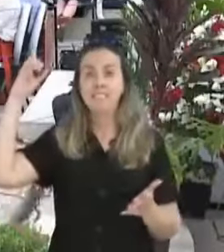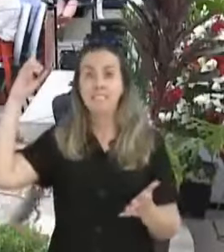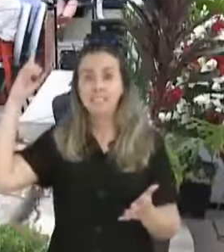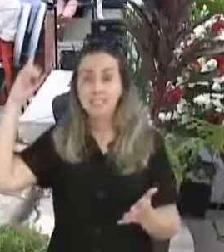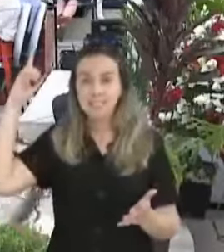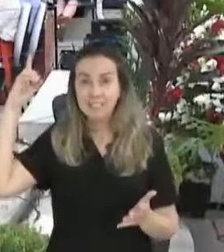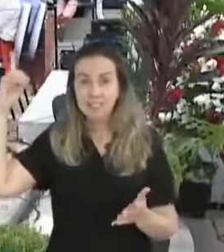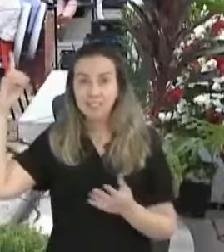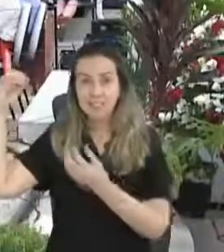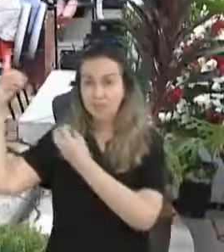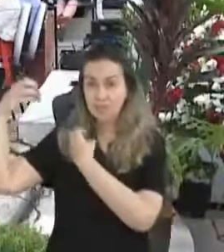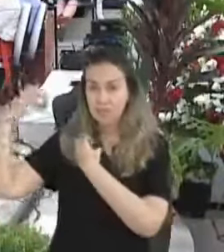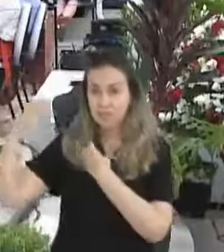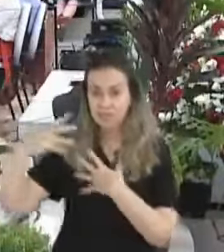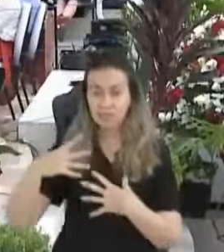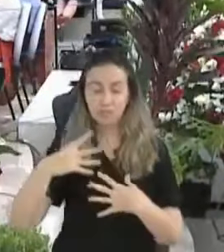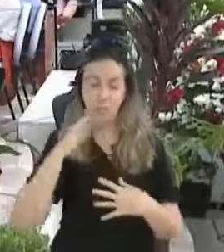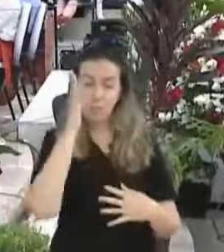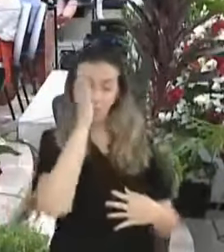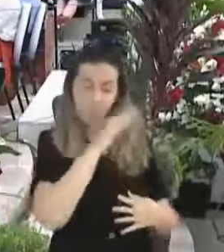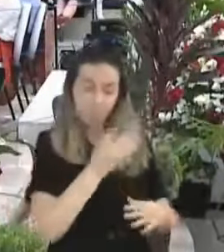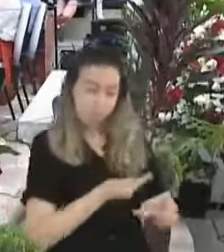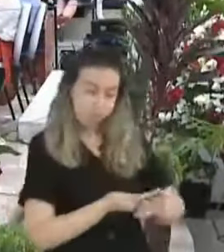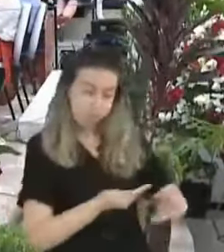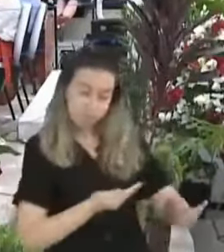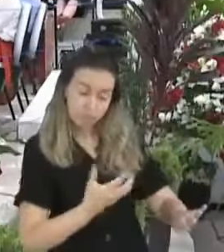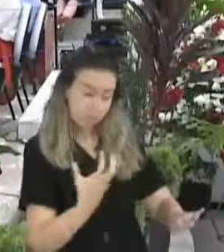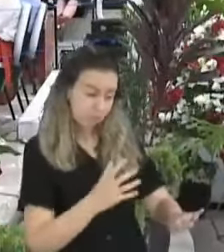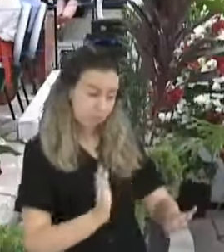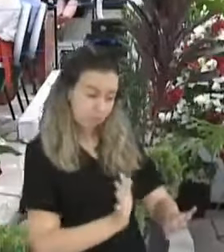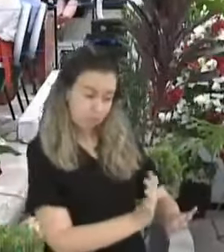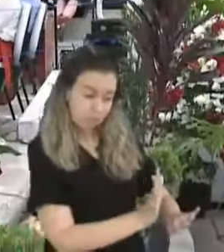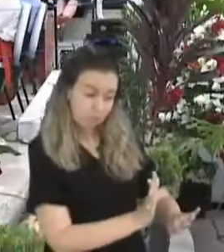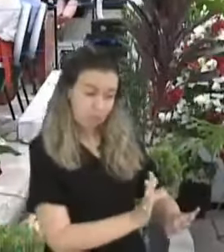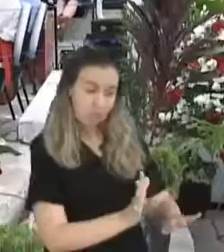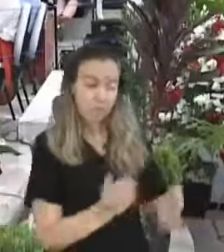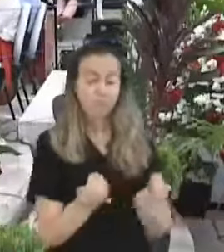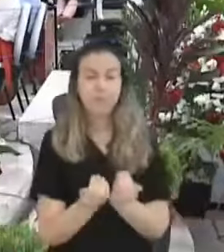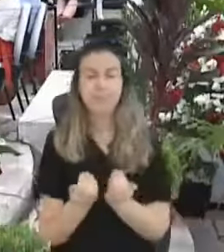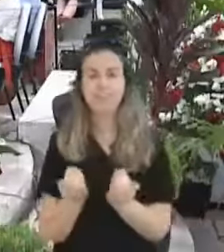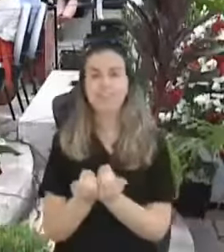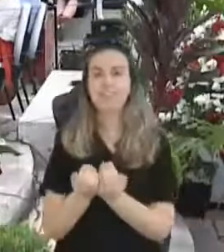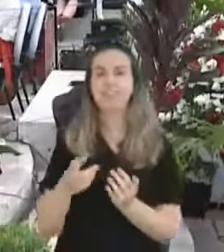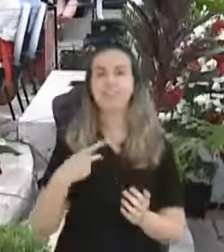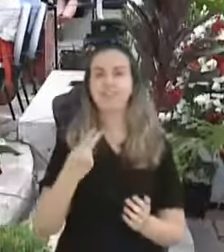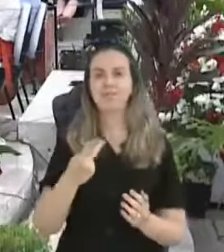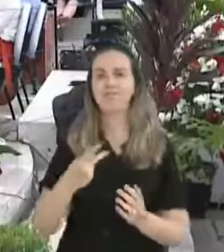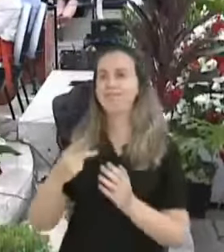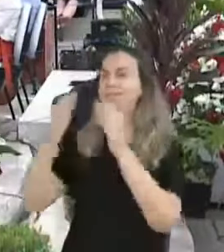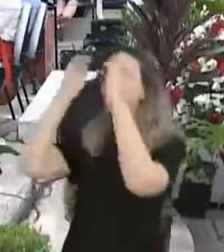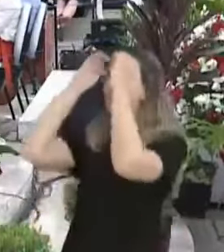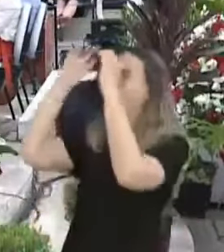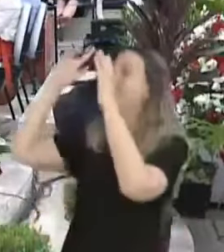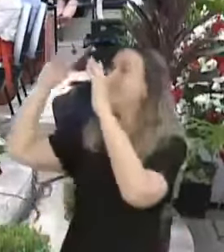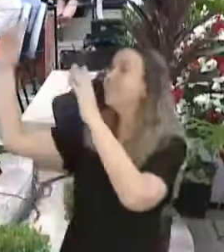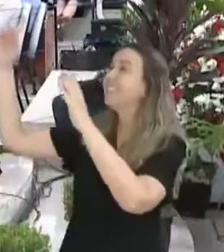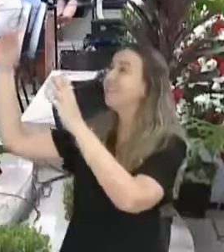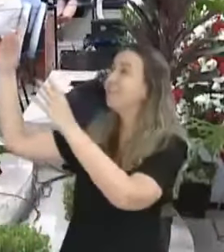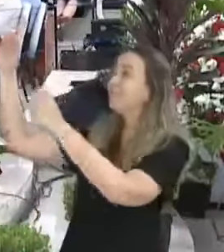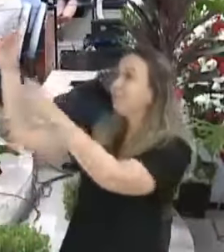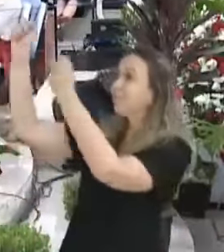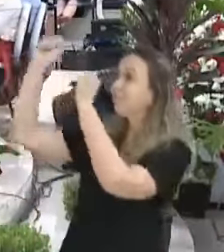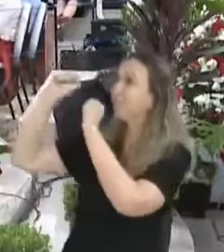o ímpio seu mau caminho e o perverso se converta ao Senhor, porque é rico em